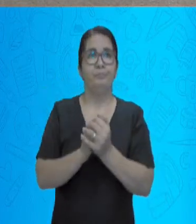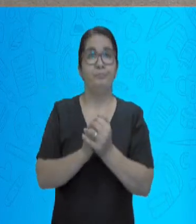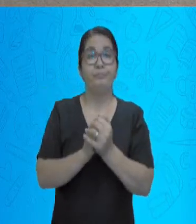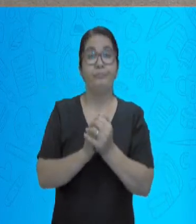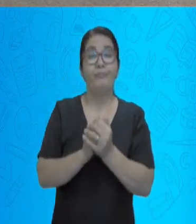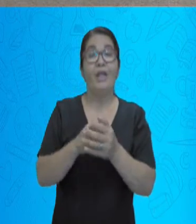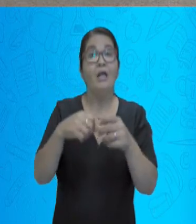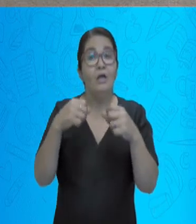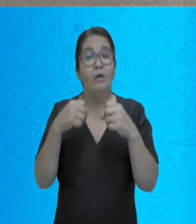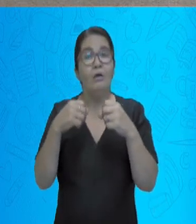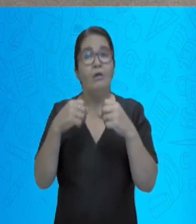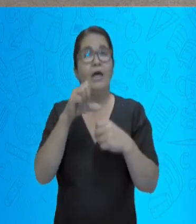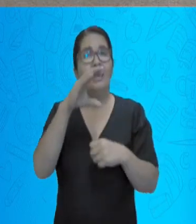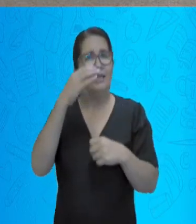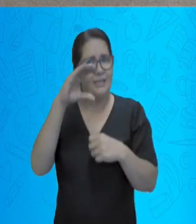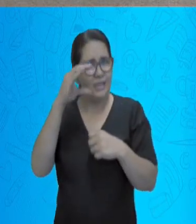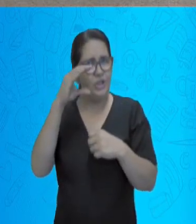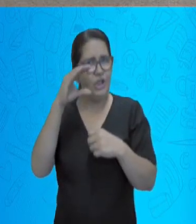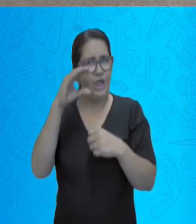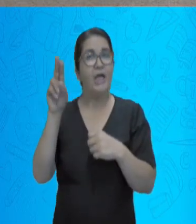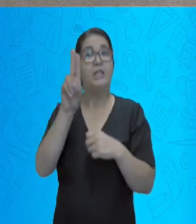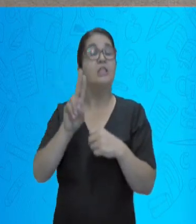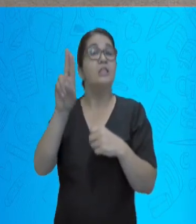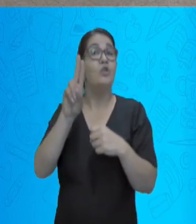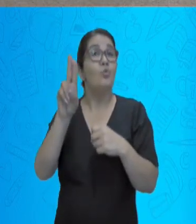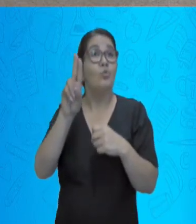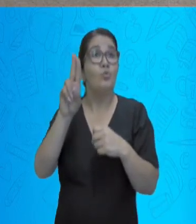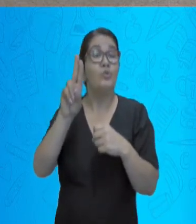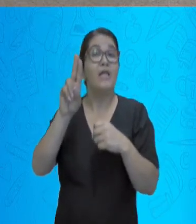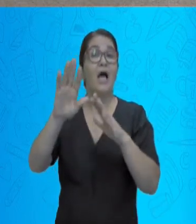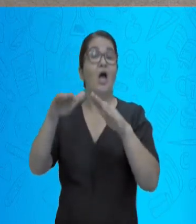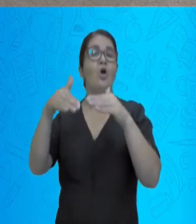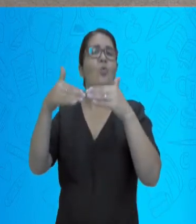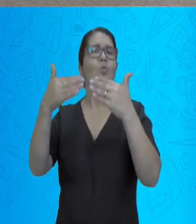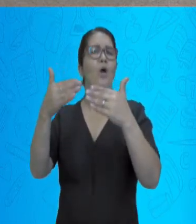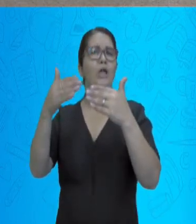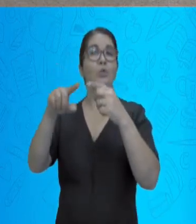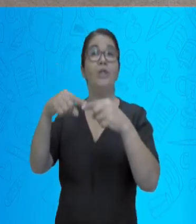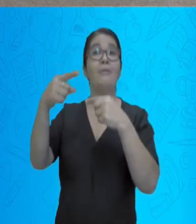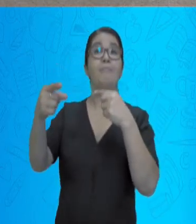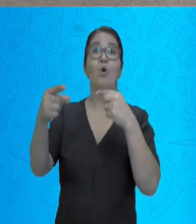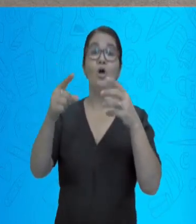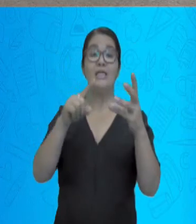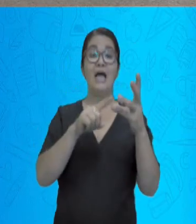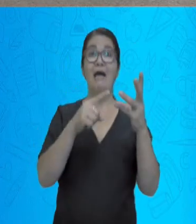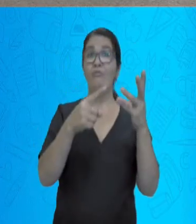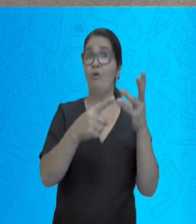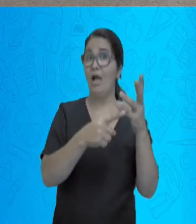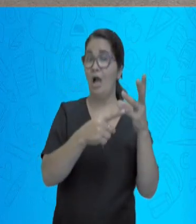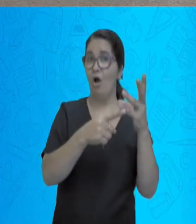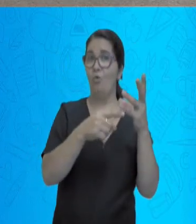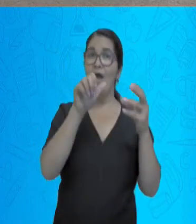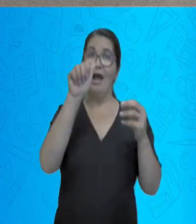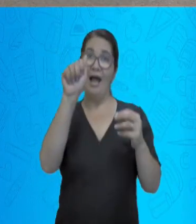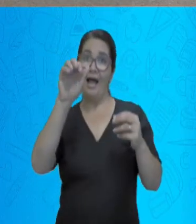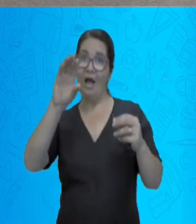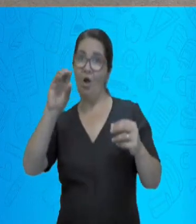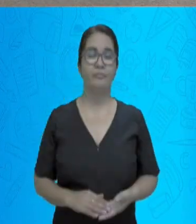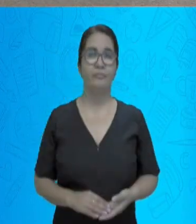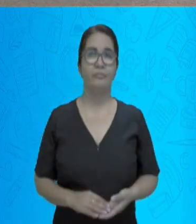a letra cedilha quando depois dela vierem as vogais A, O e